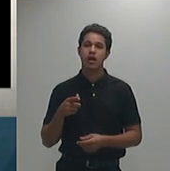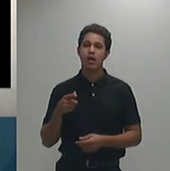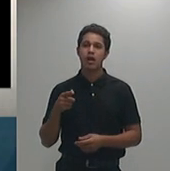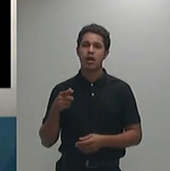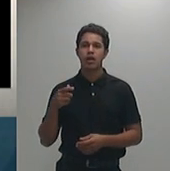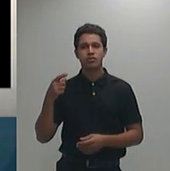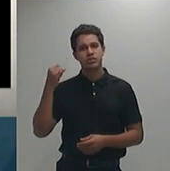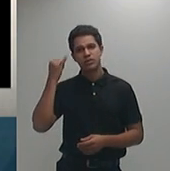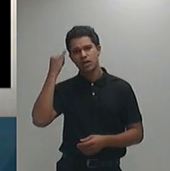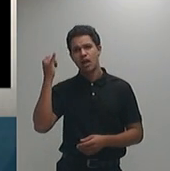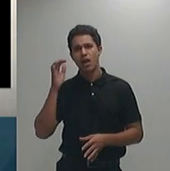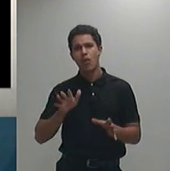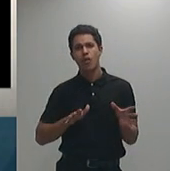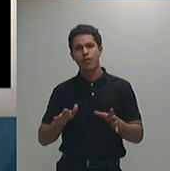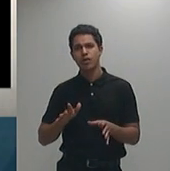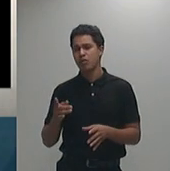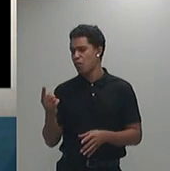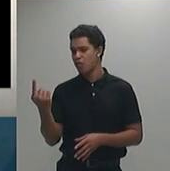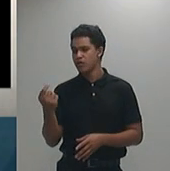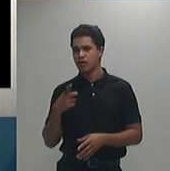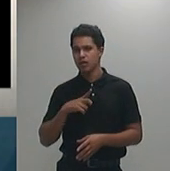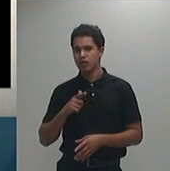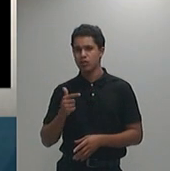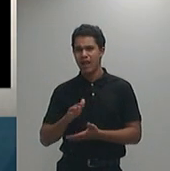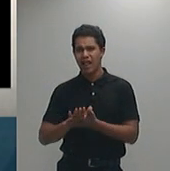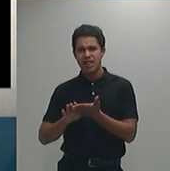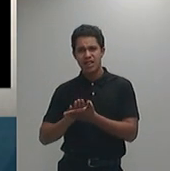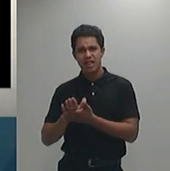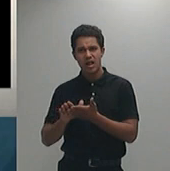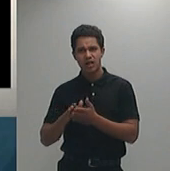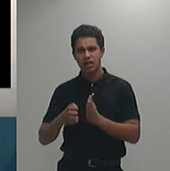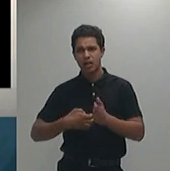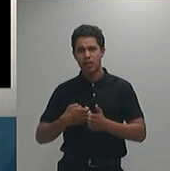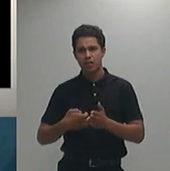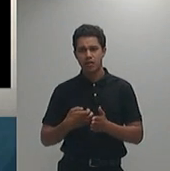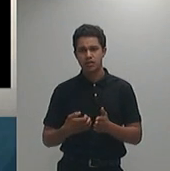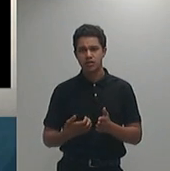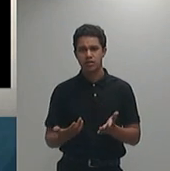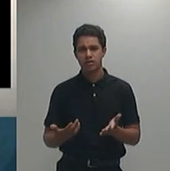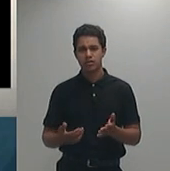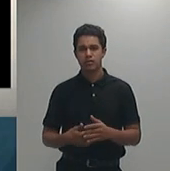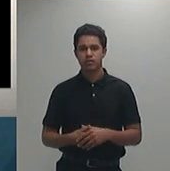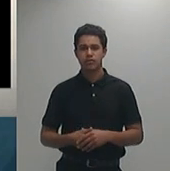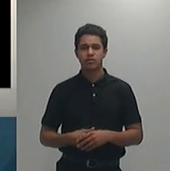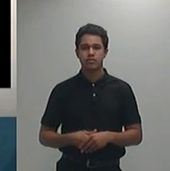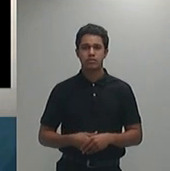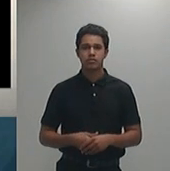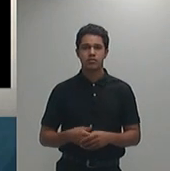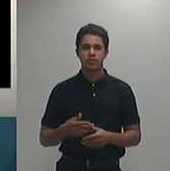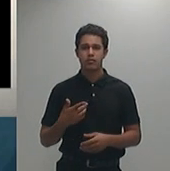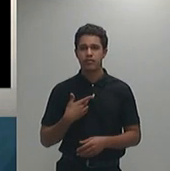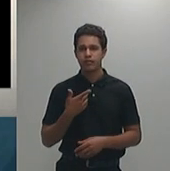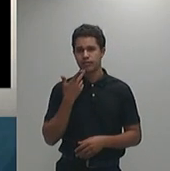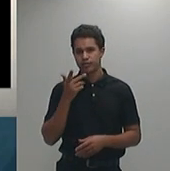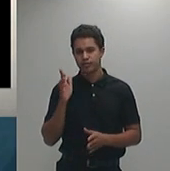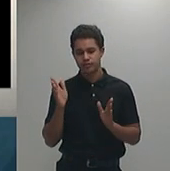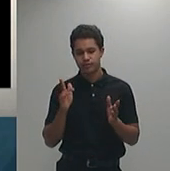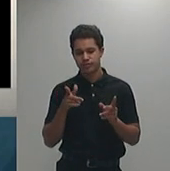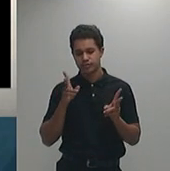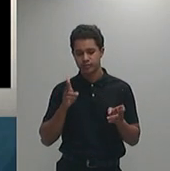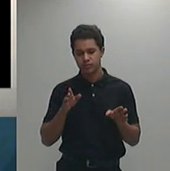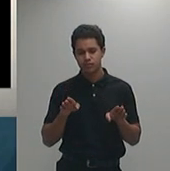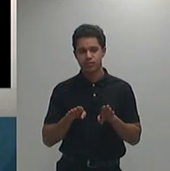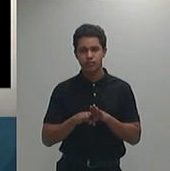por alguém que sequer acionista hoje quaisquer outras que houvesse desde que verificada a mesma situação